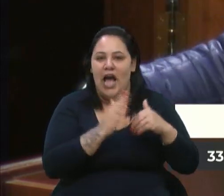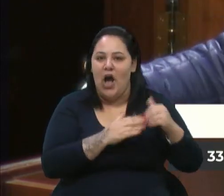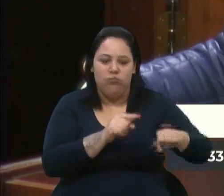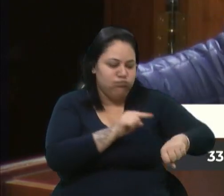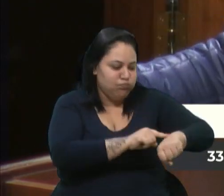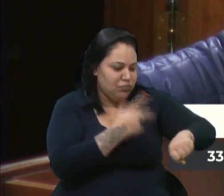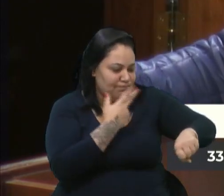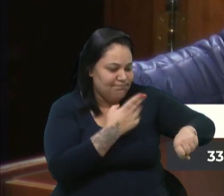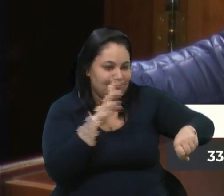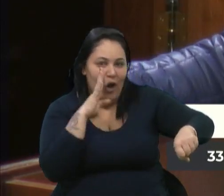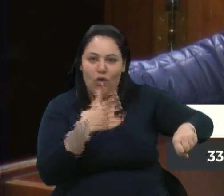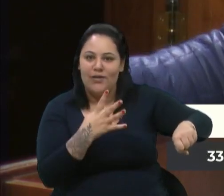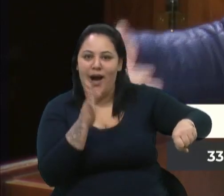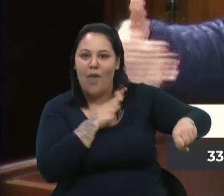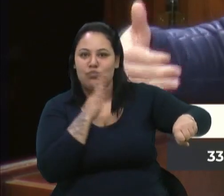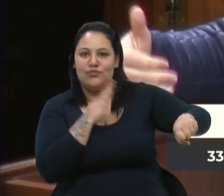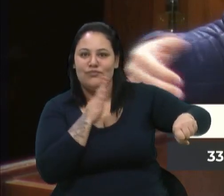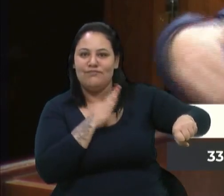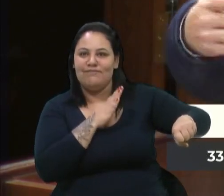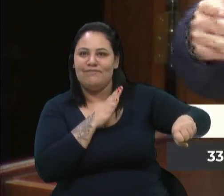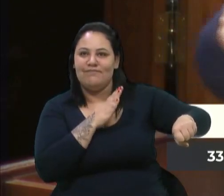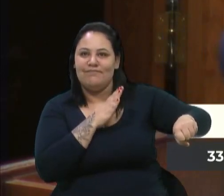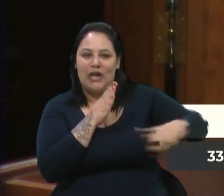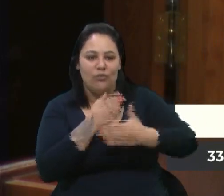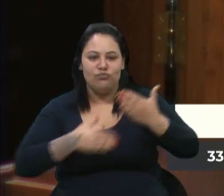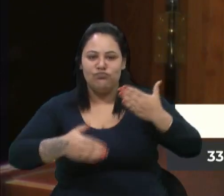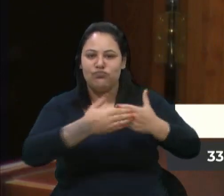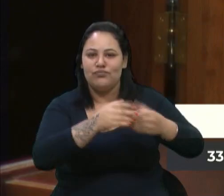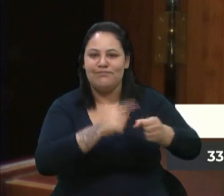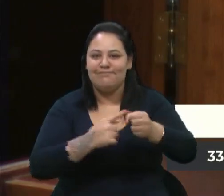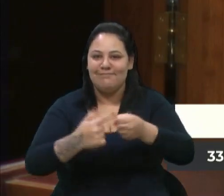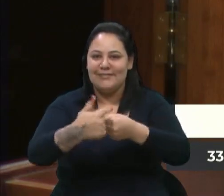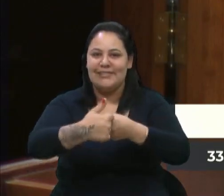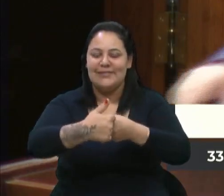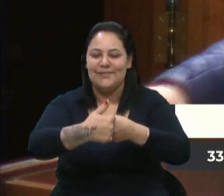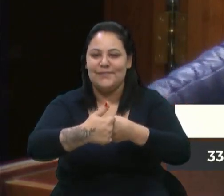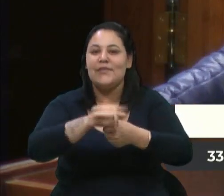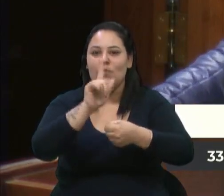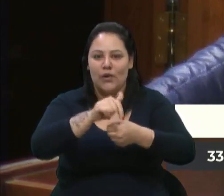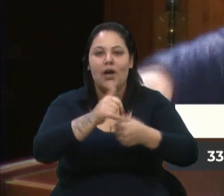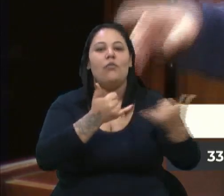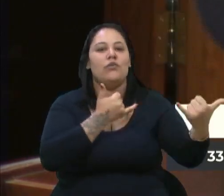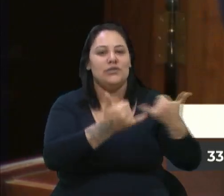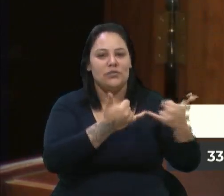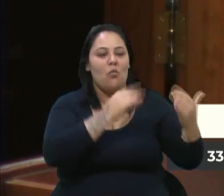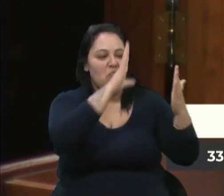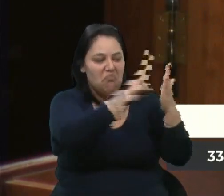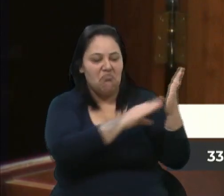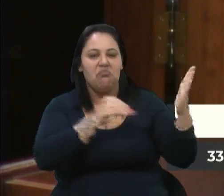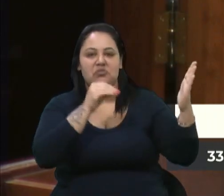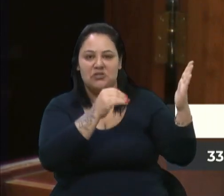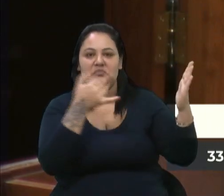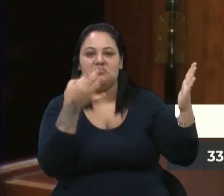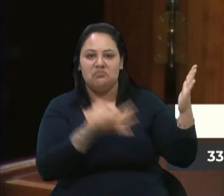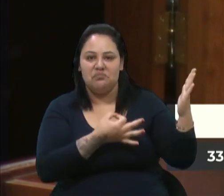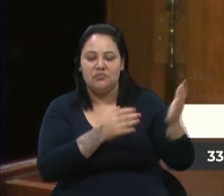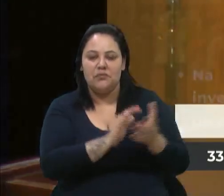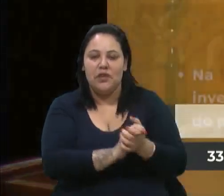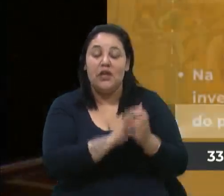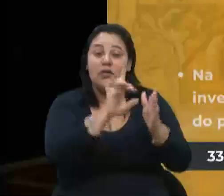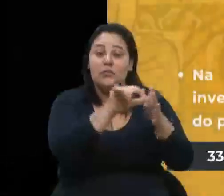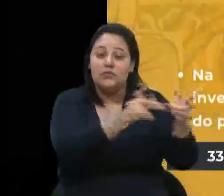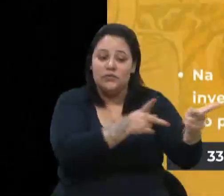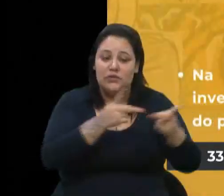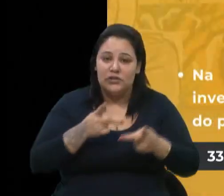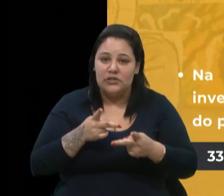tempo. Ao mesmo tempo. Então, é um grande exemplo. Depois estive na Secretaria